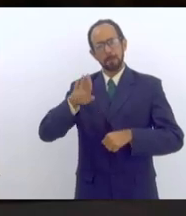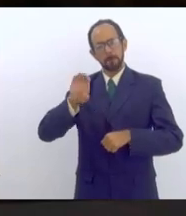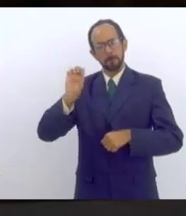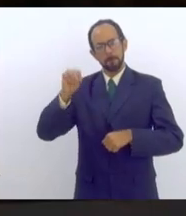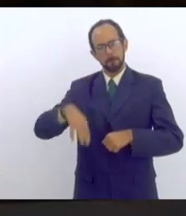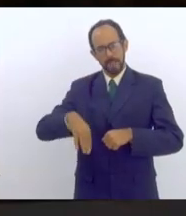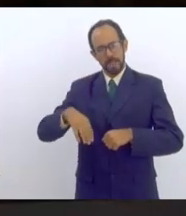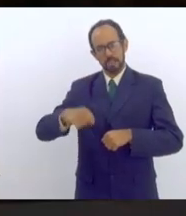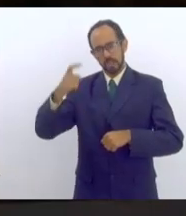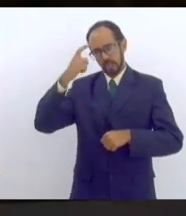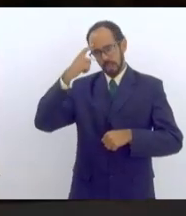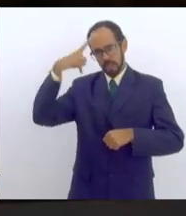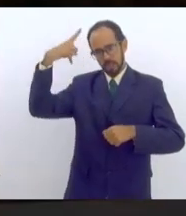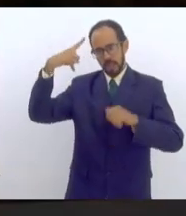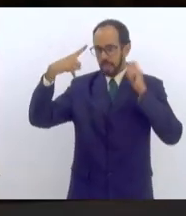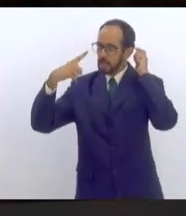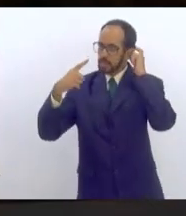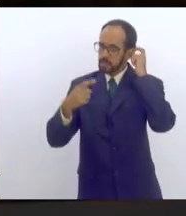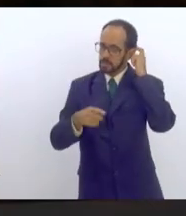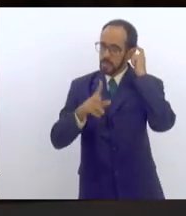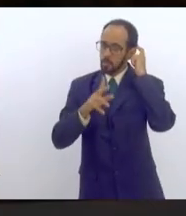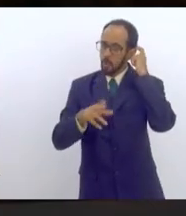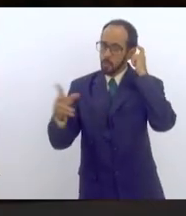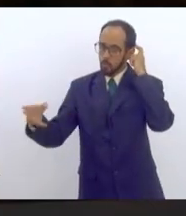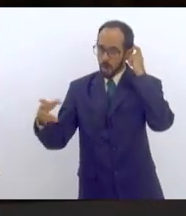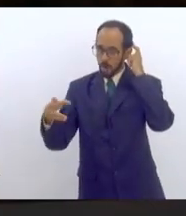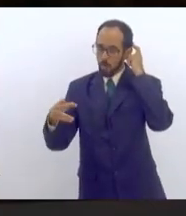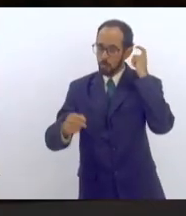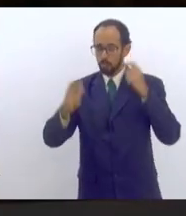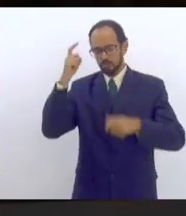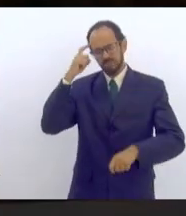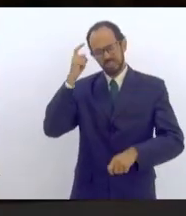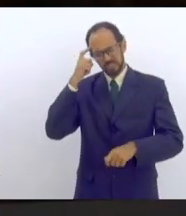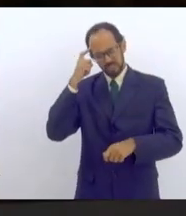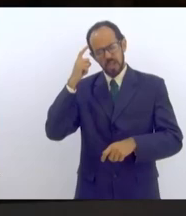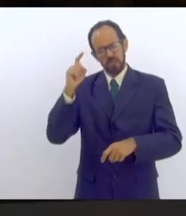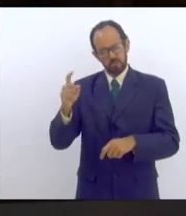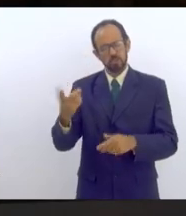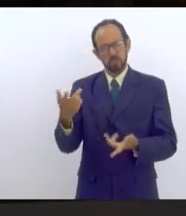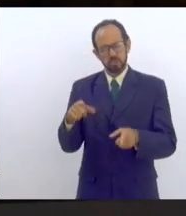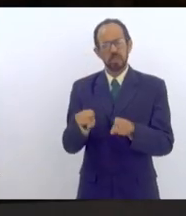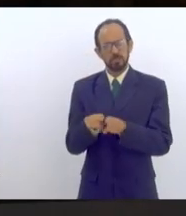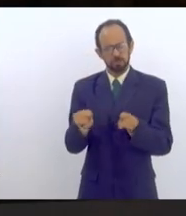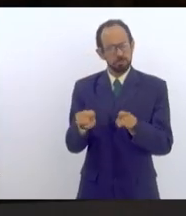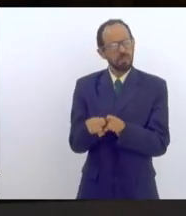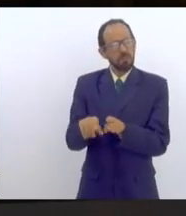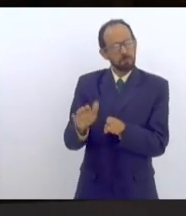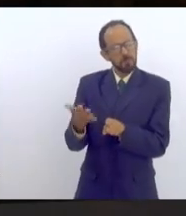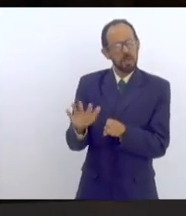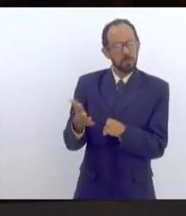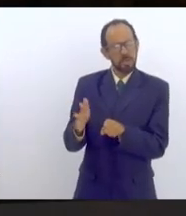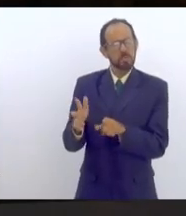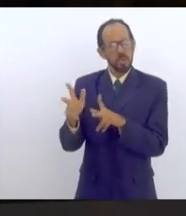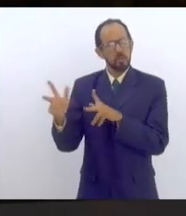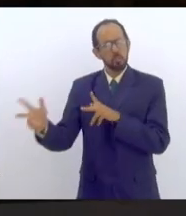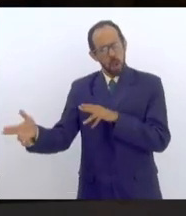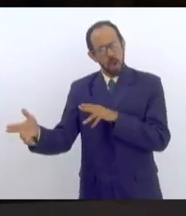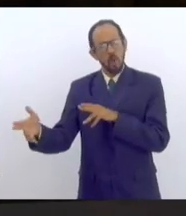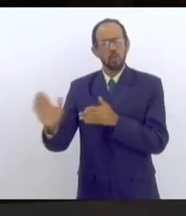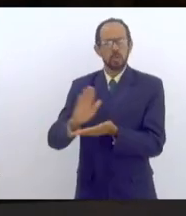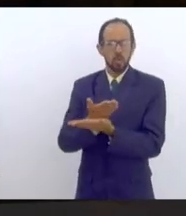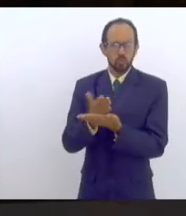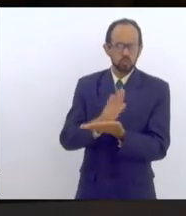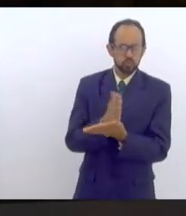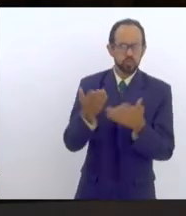pontos, ideias e ideais comuns, pensamos muito próximos